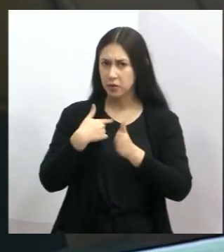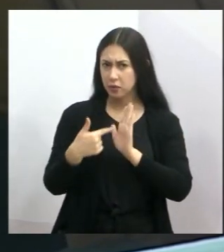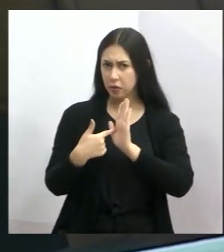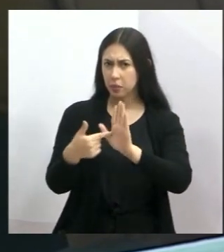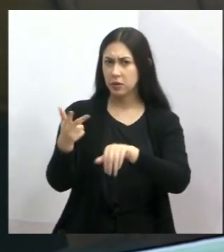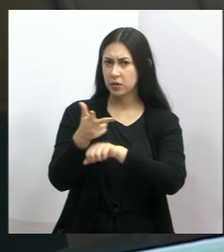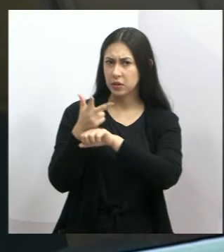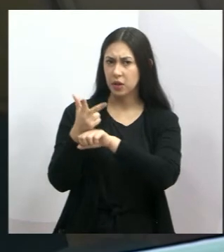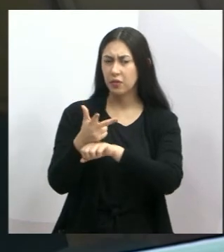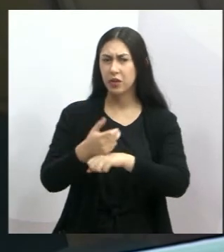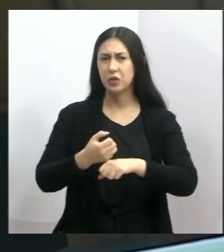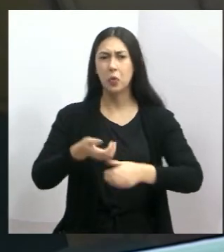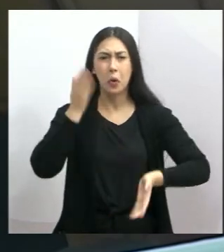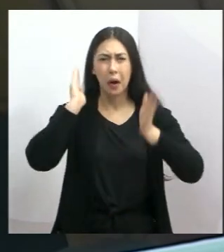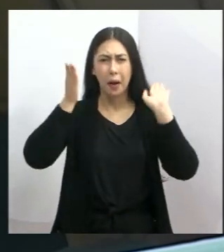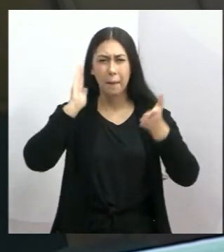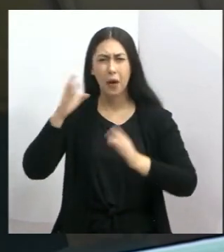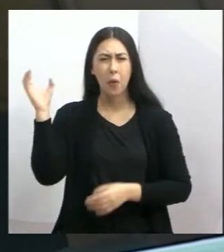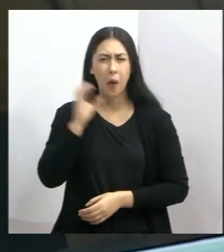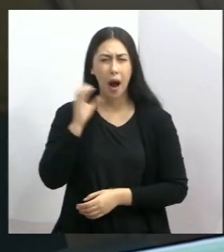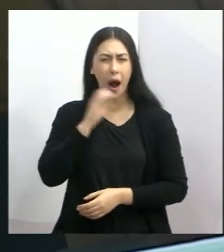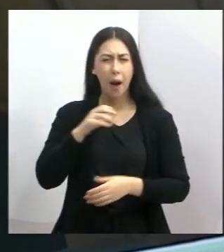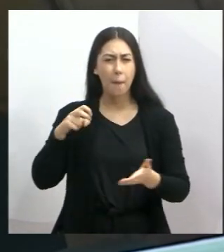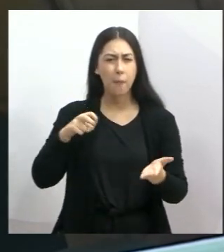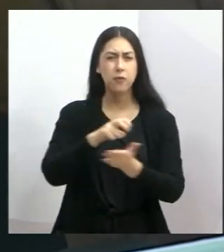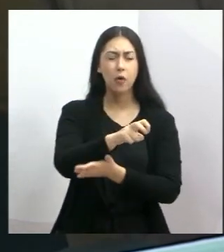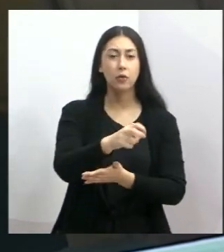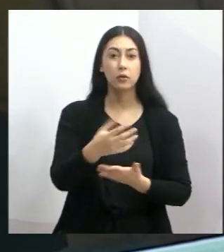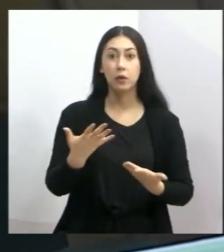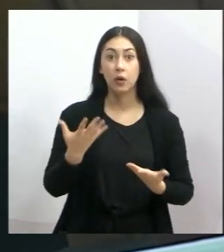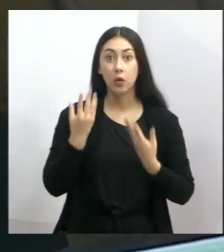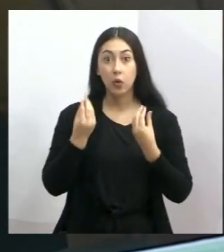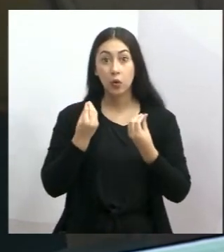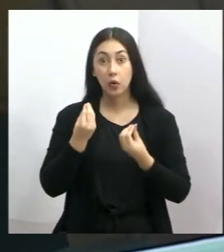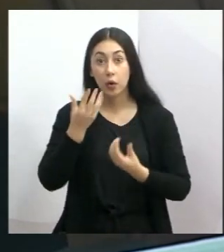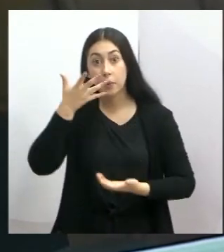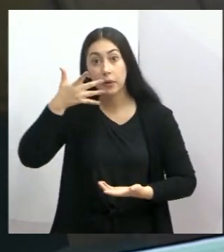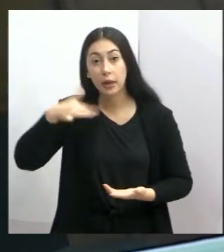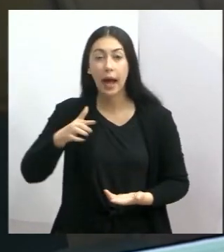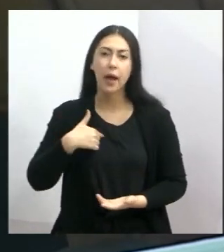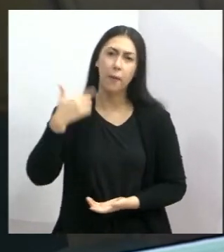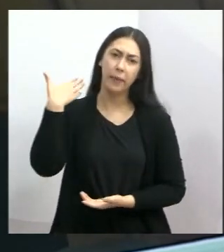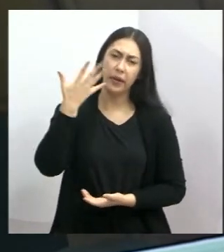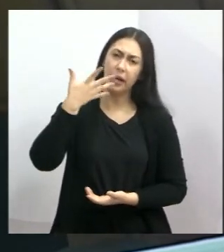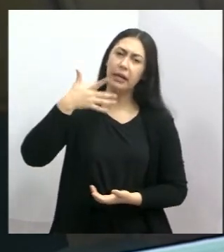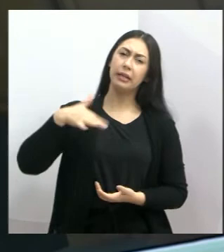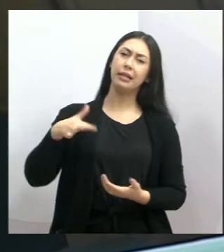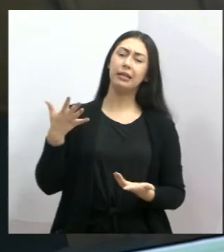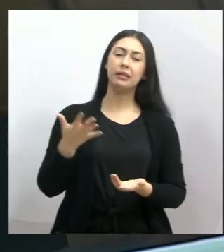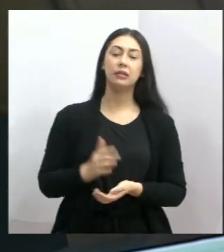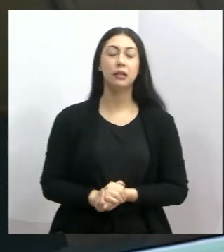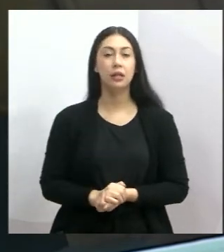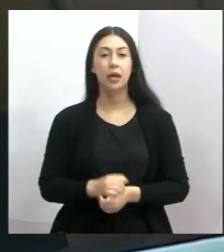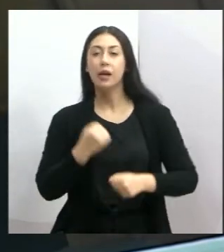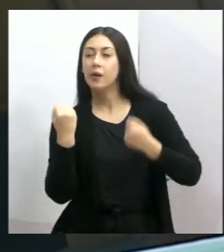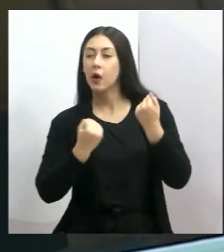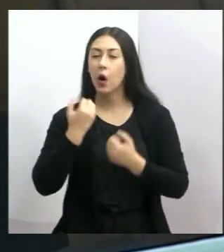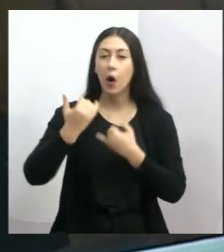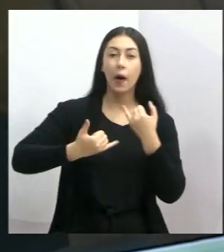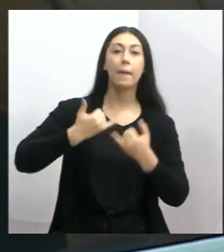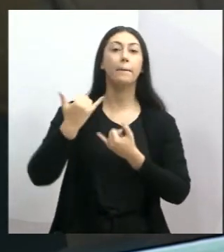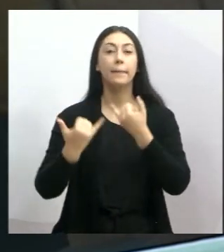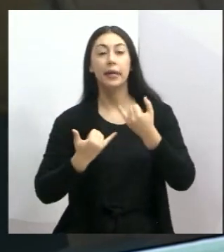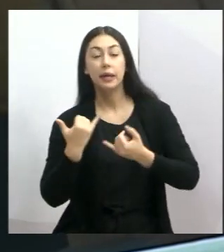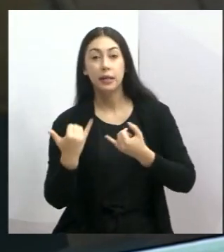livre a velocidade que o caminhão passa criança não tem cabimento que não tem juízo também já foi criança passa a correr lá